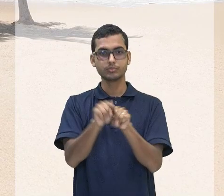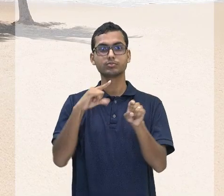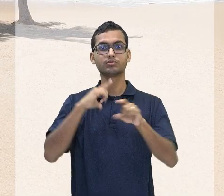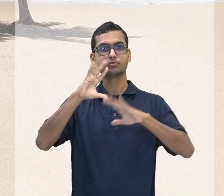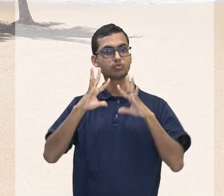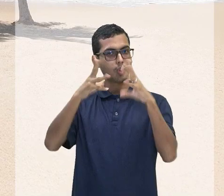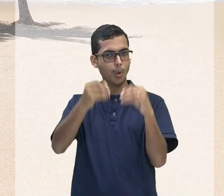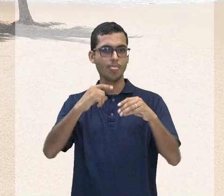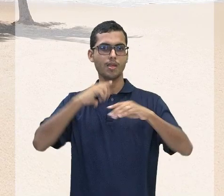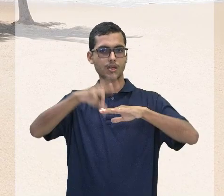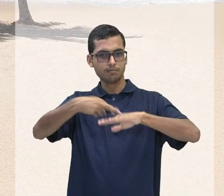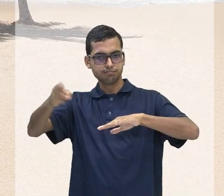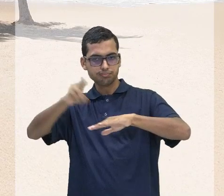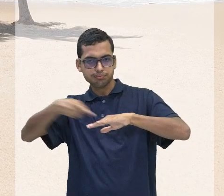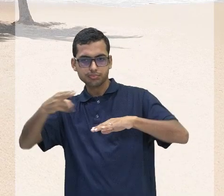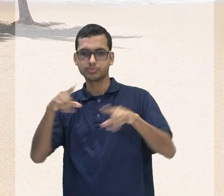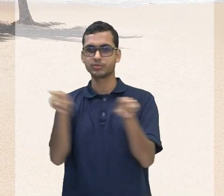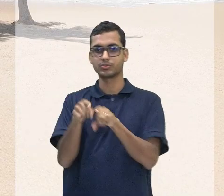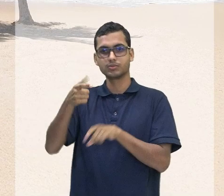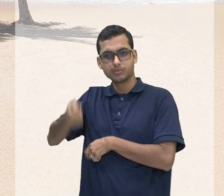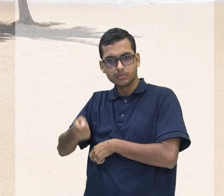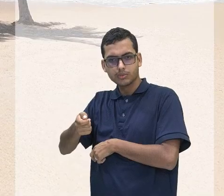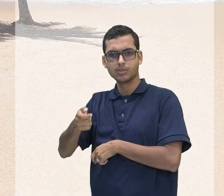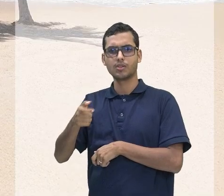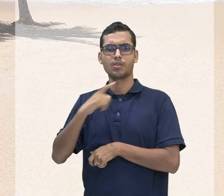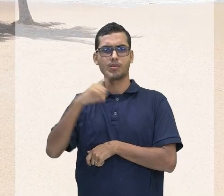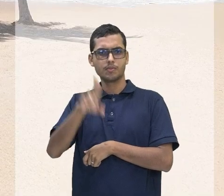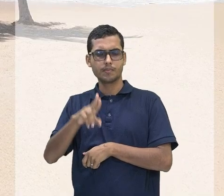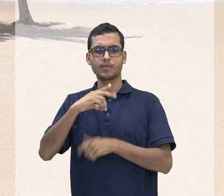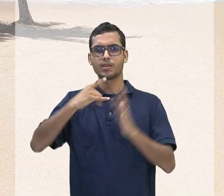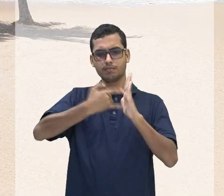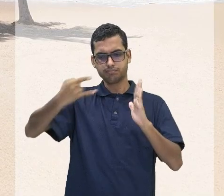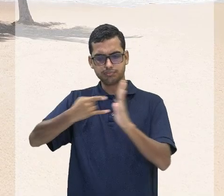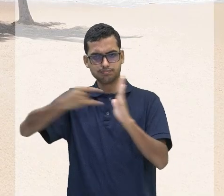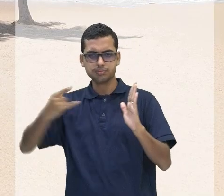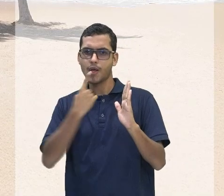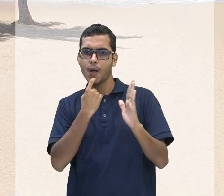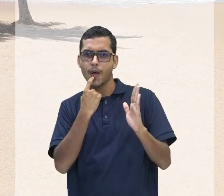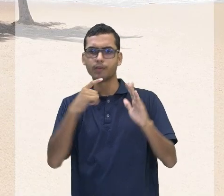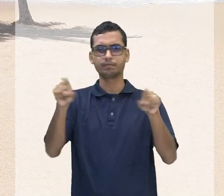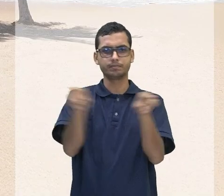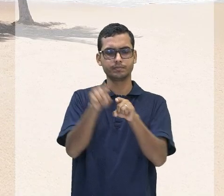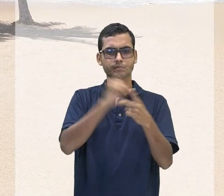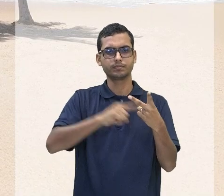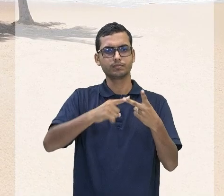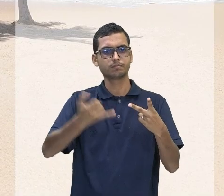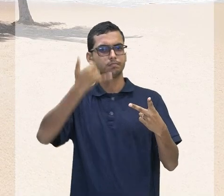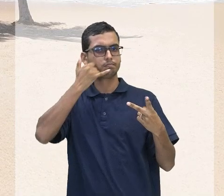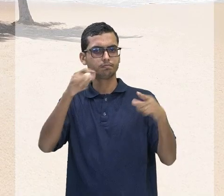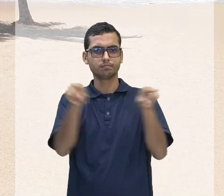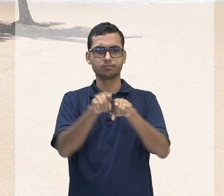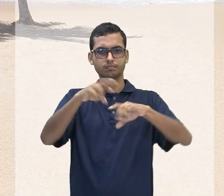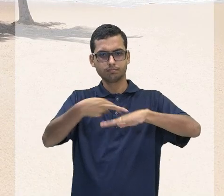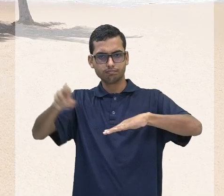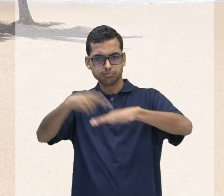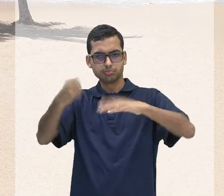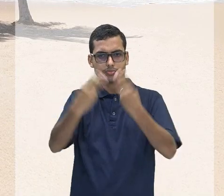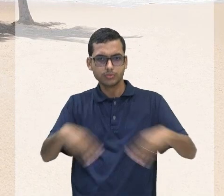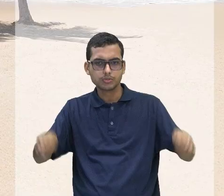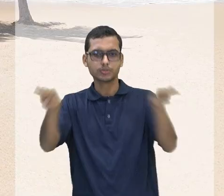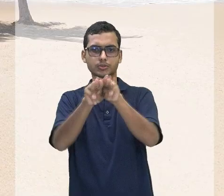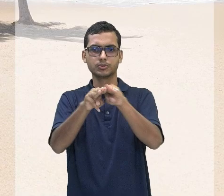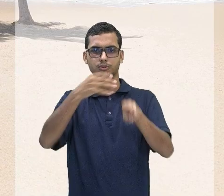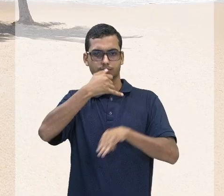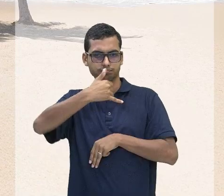remoto emite radiação infravermelha usada para transmitir sinais a aparelhos. O celular emite radiação eletromagnética na forma